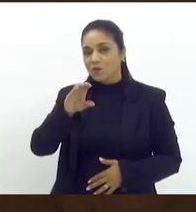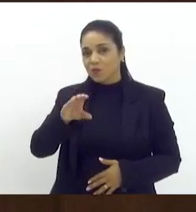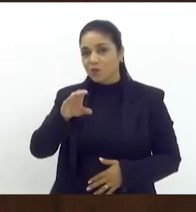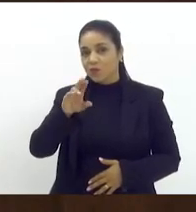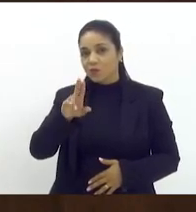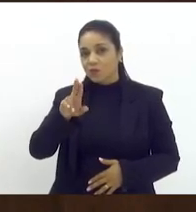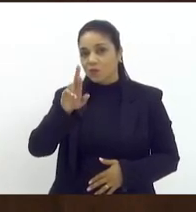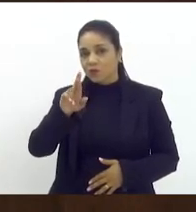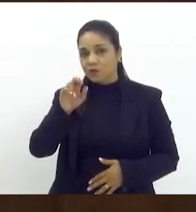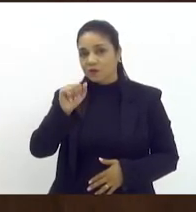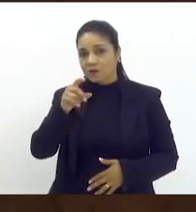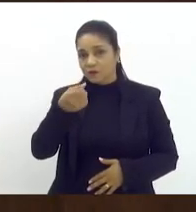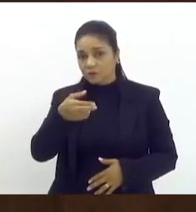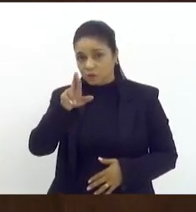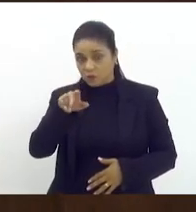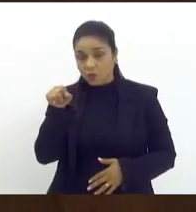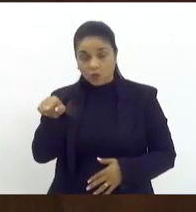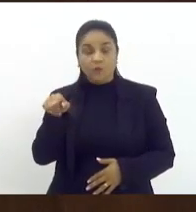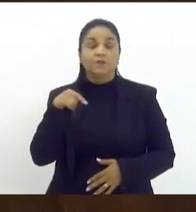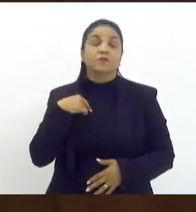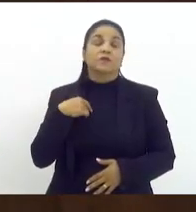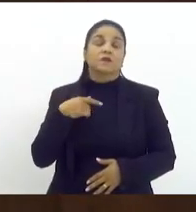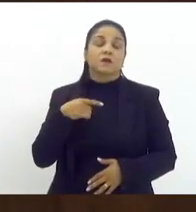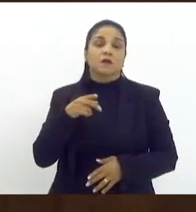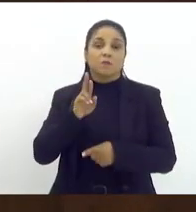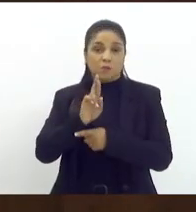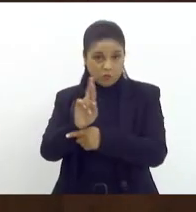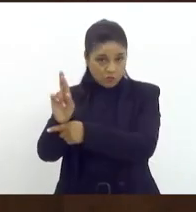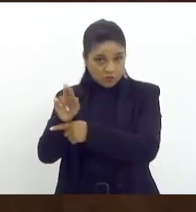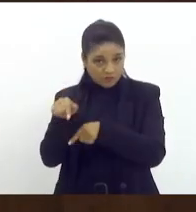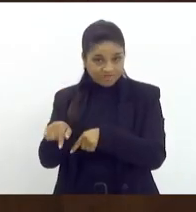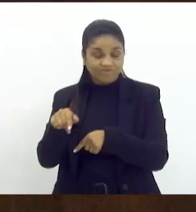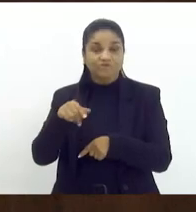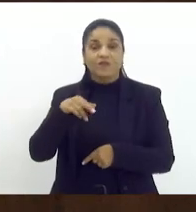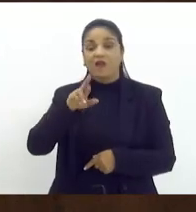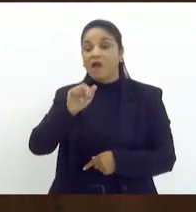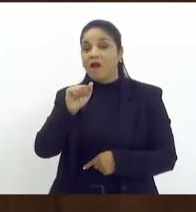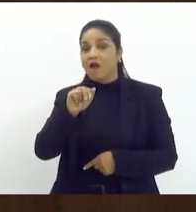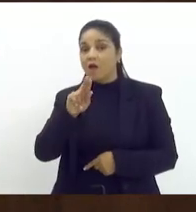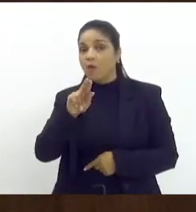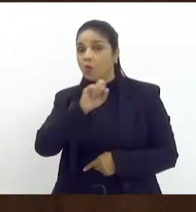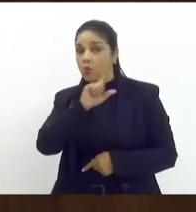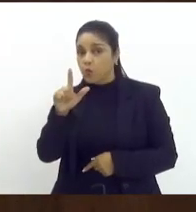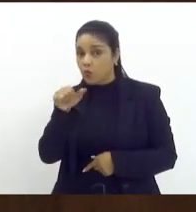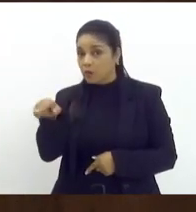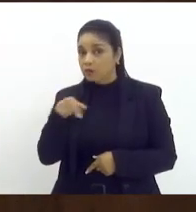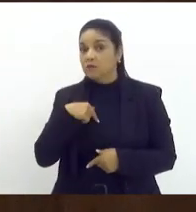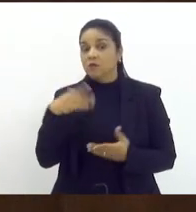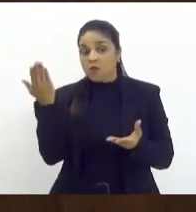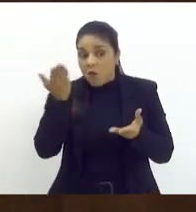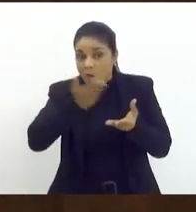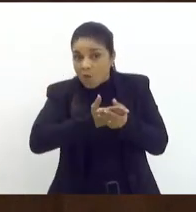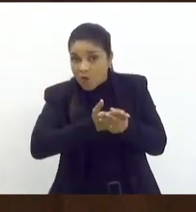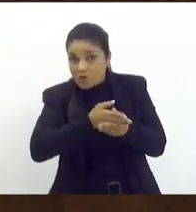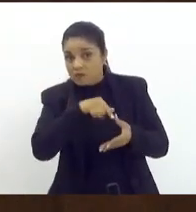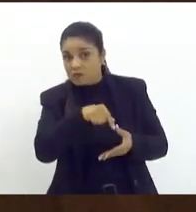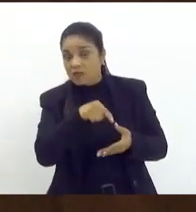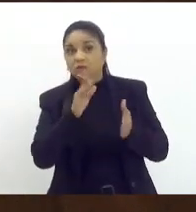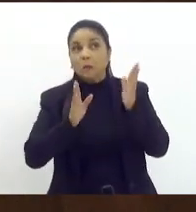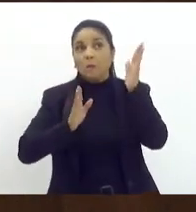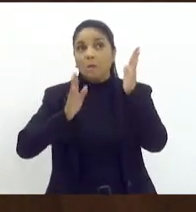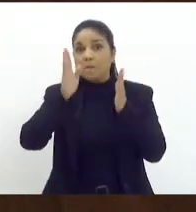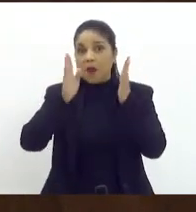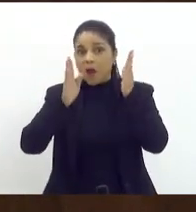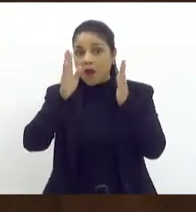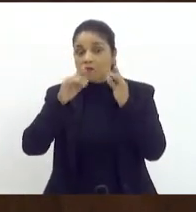a alguns processos desses eram do tipo porque que eu dei mais prazo para